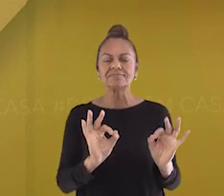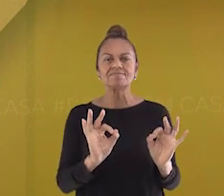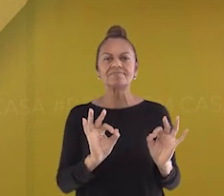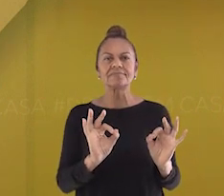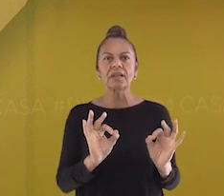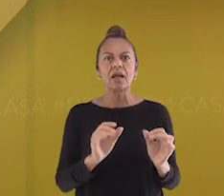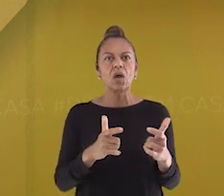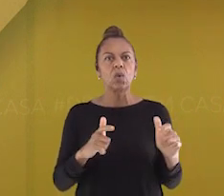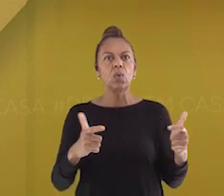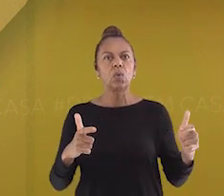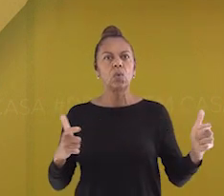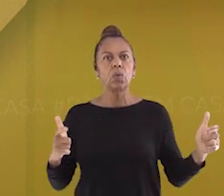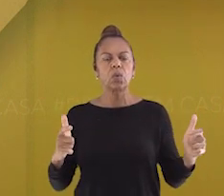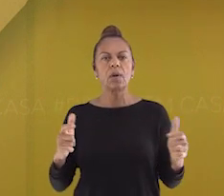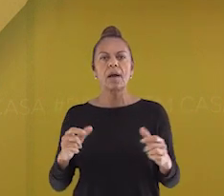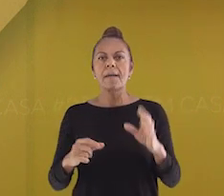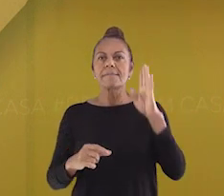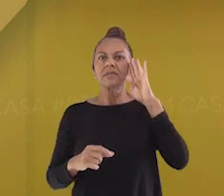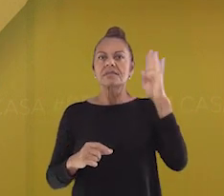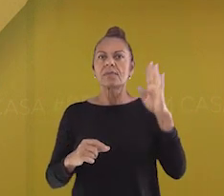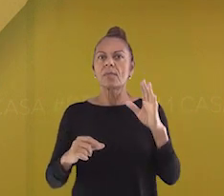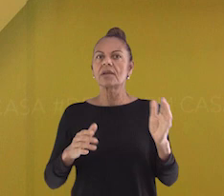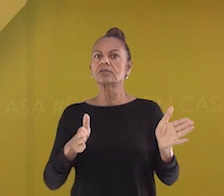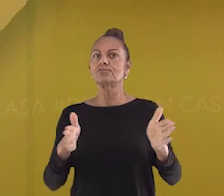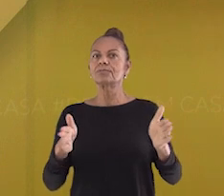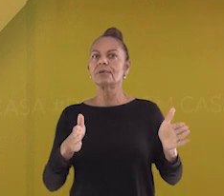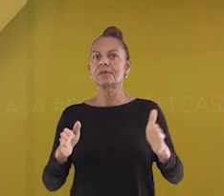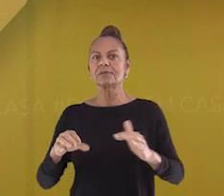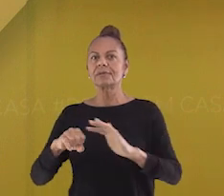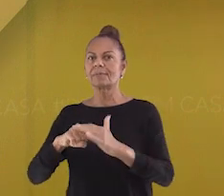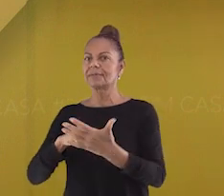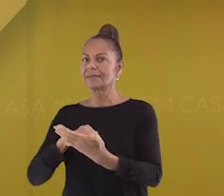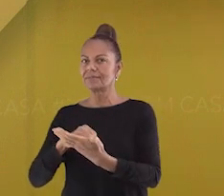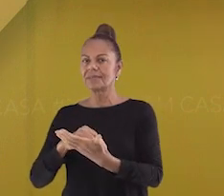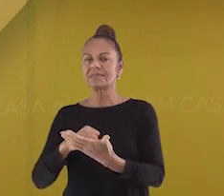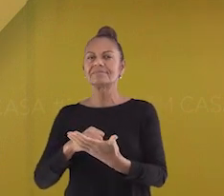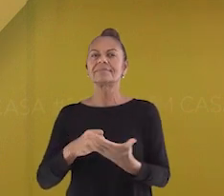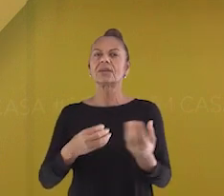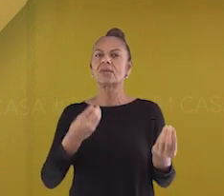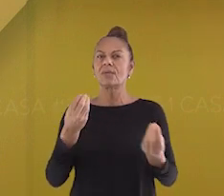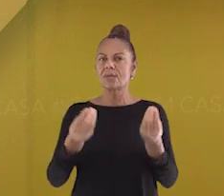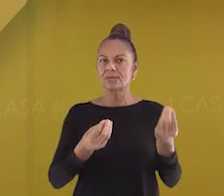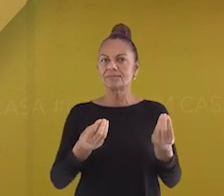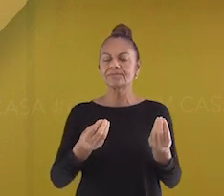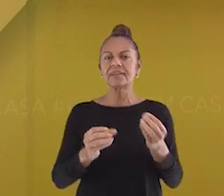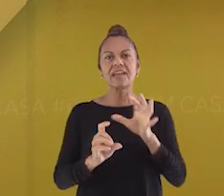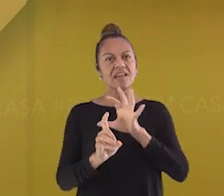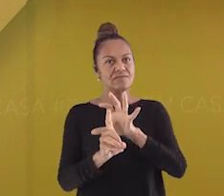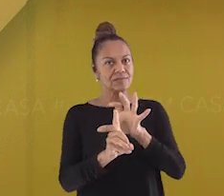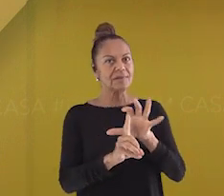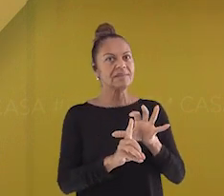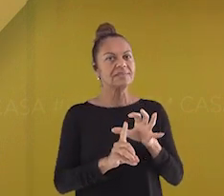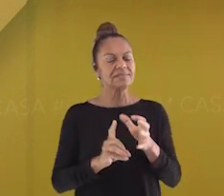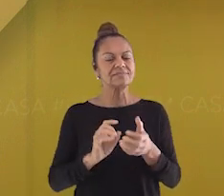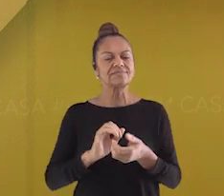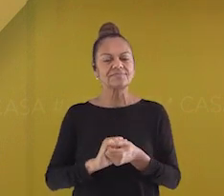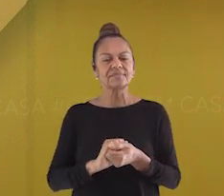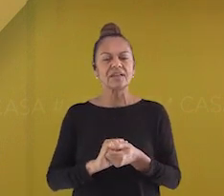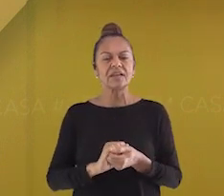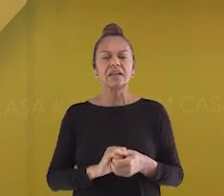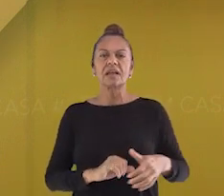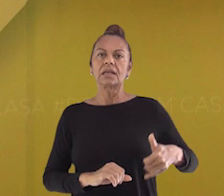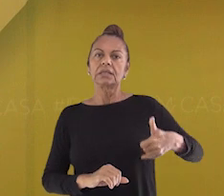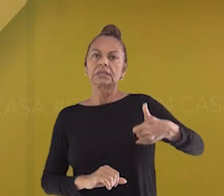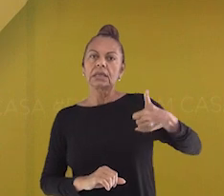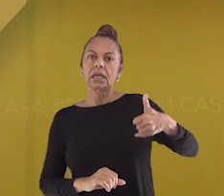impacta a economia do país. E reflete no poder de consumo das pessoas. Que a faixa etária correspondente